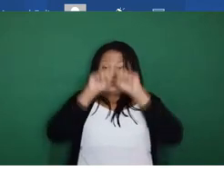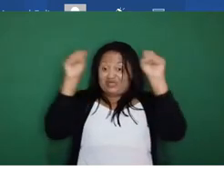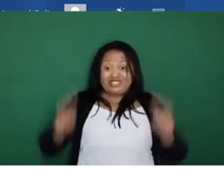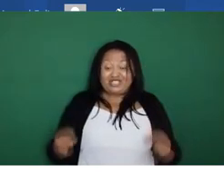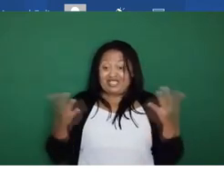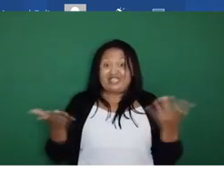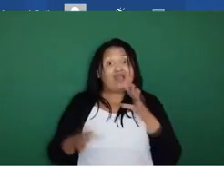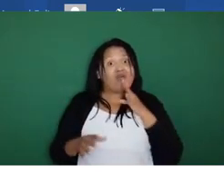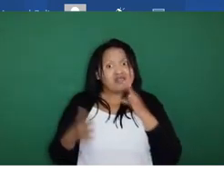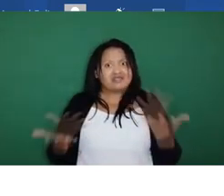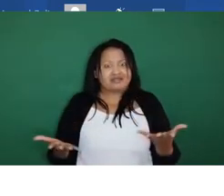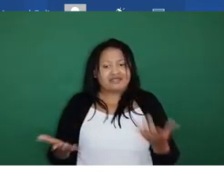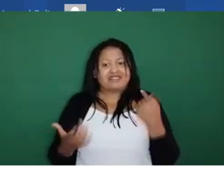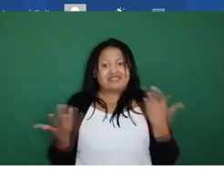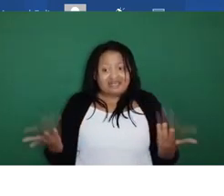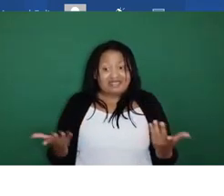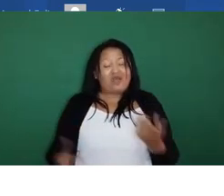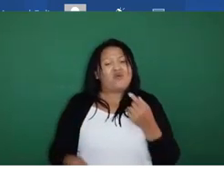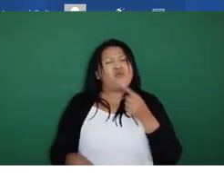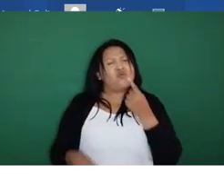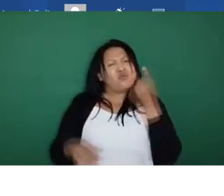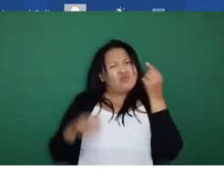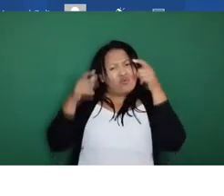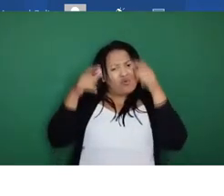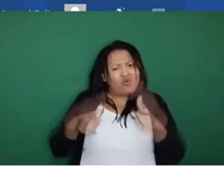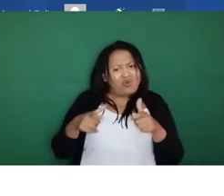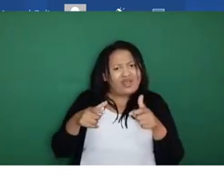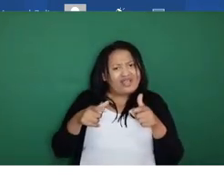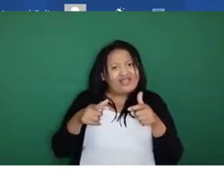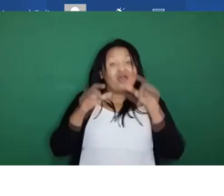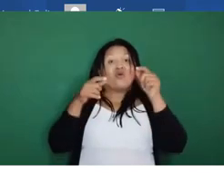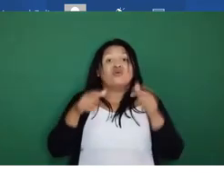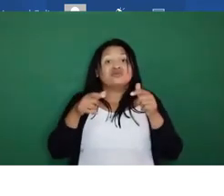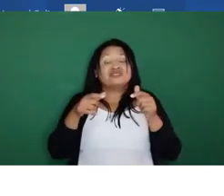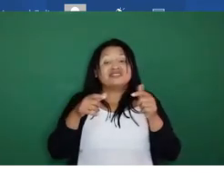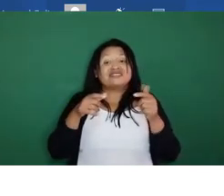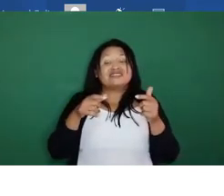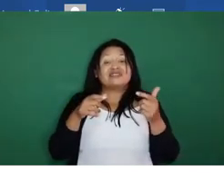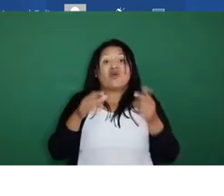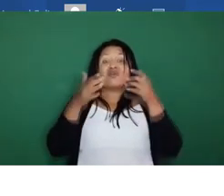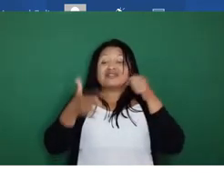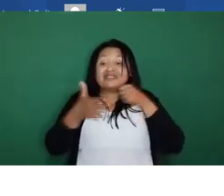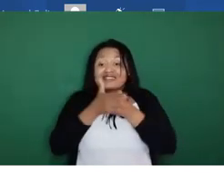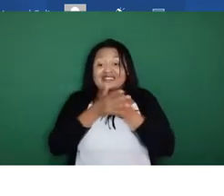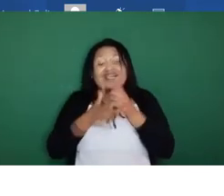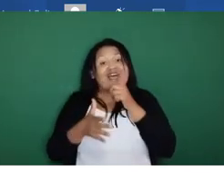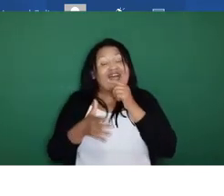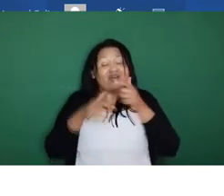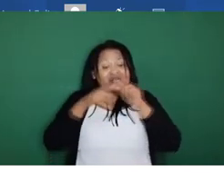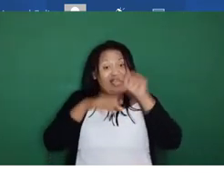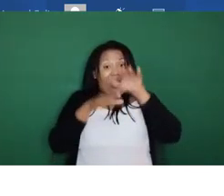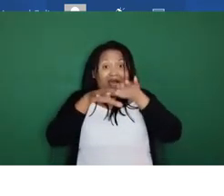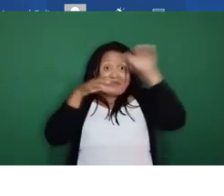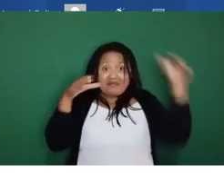conhecida Então esse ponto vai ser exatamente na parte superior da água onde a pressão já que ela está aberta